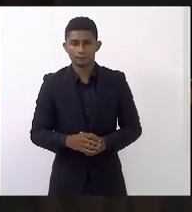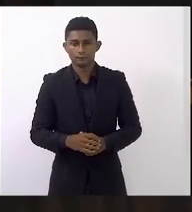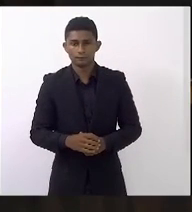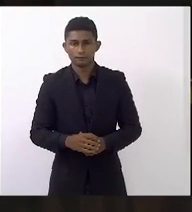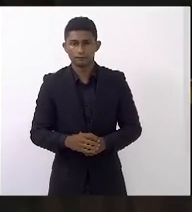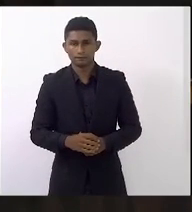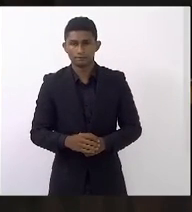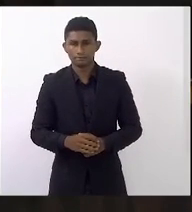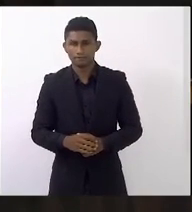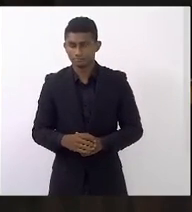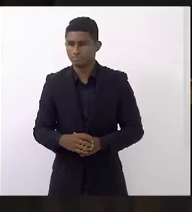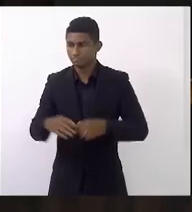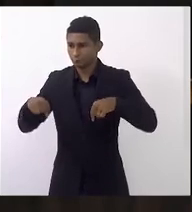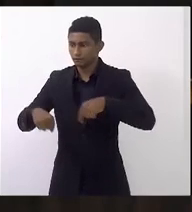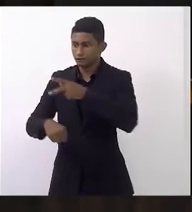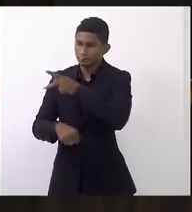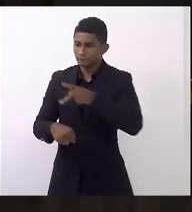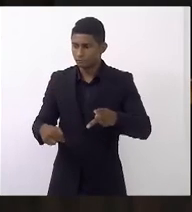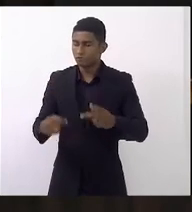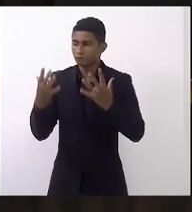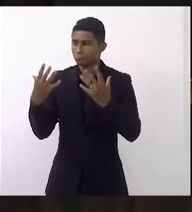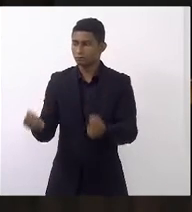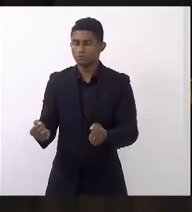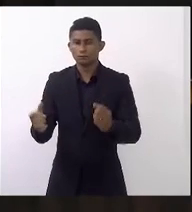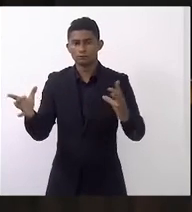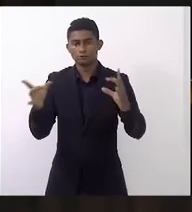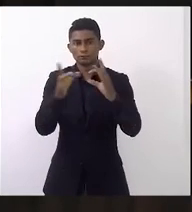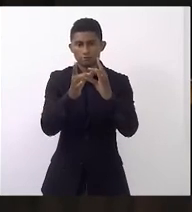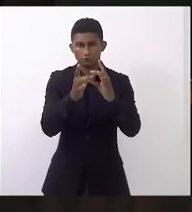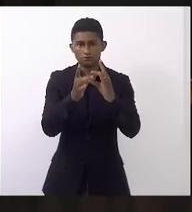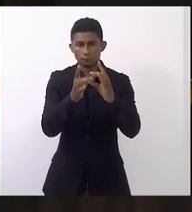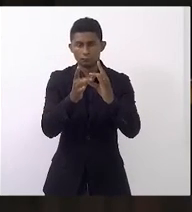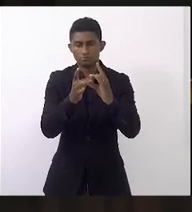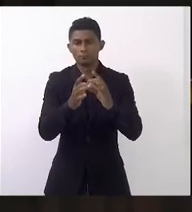A presidência anexa, promove a anexação ao projeto referido.